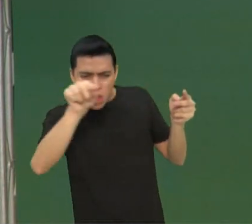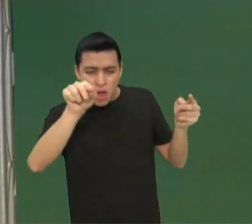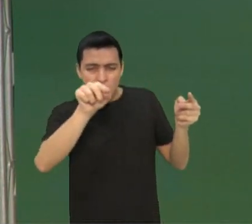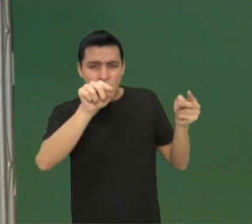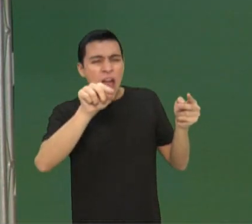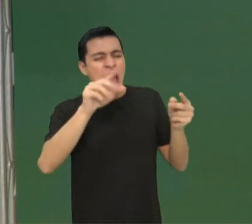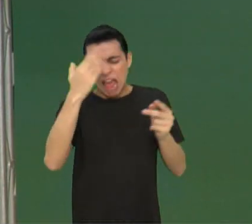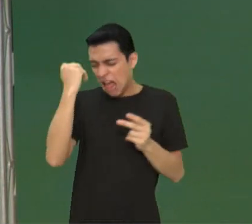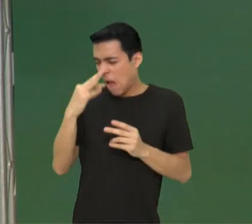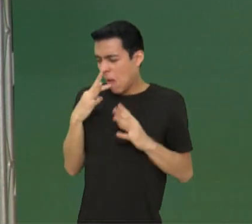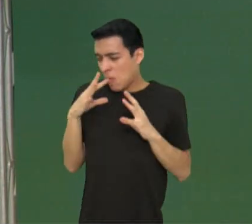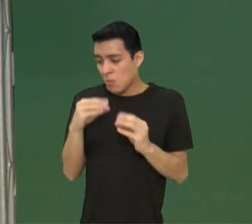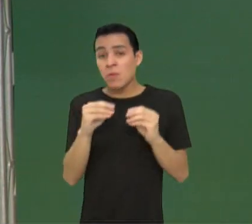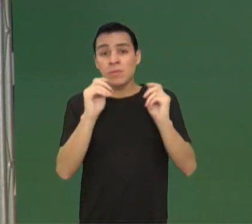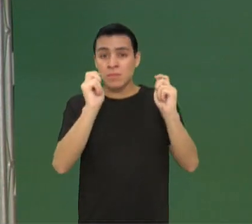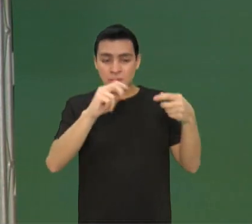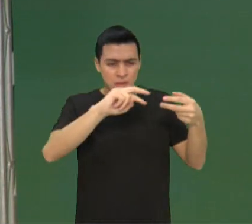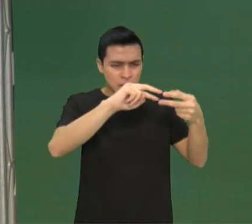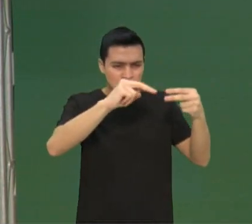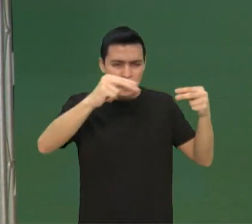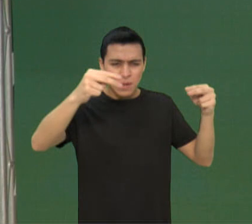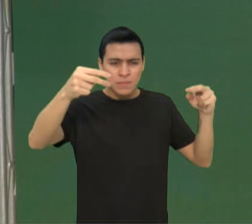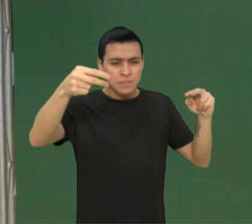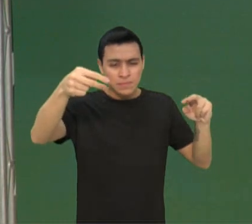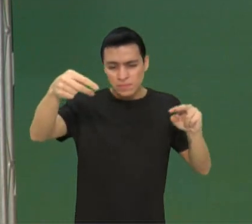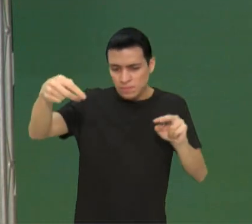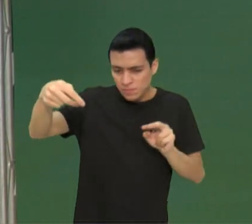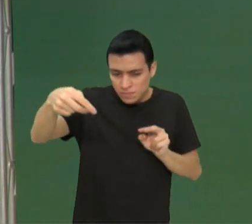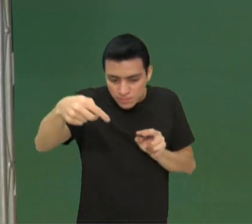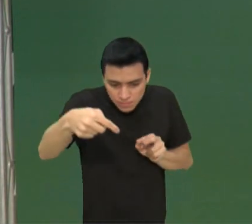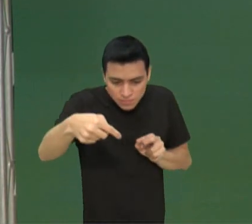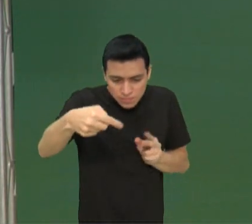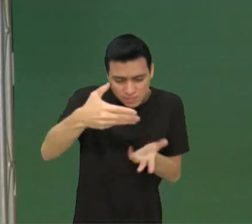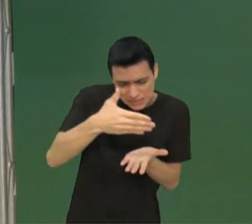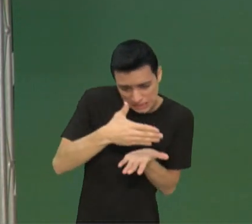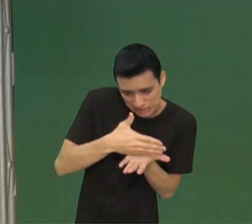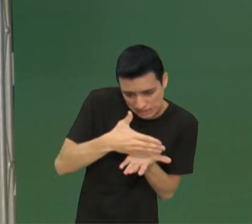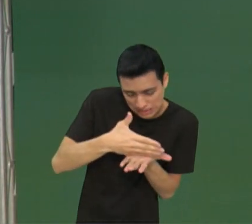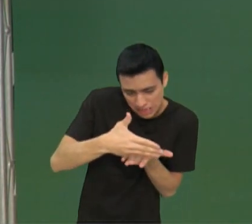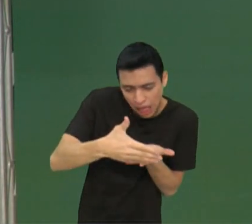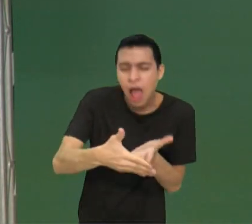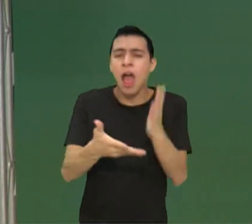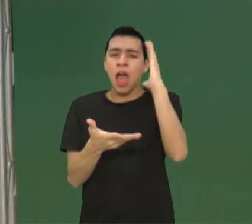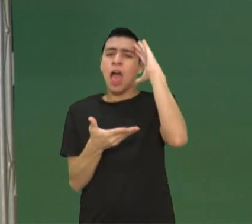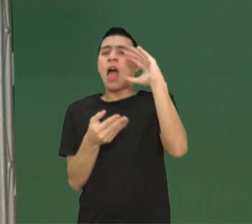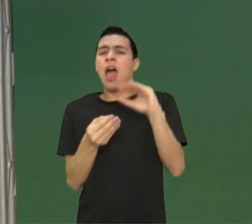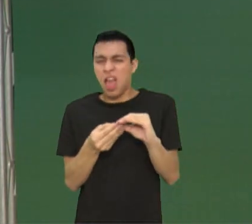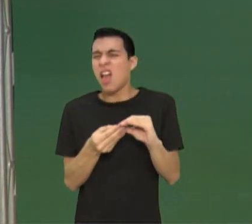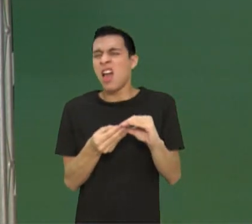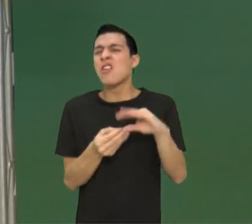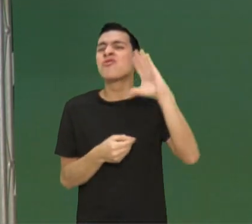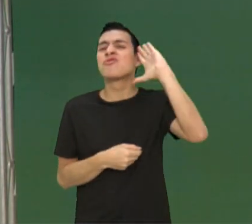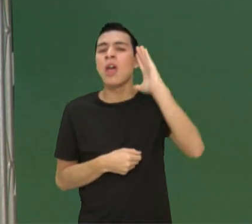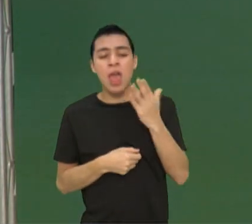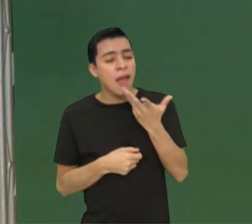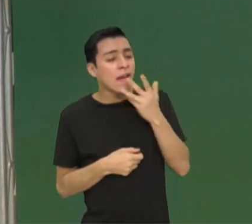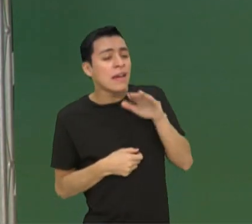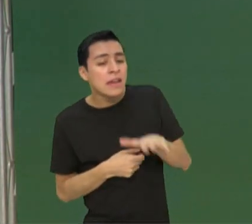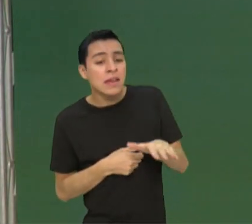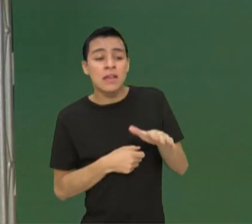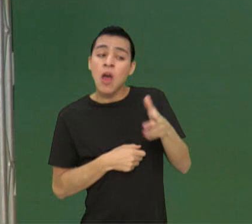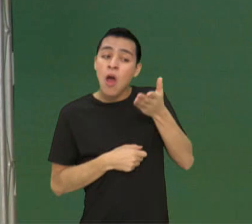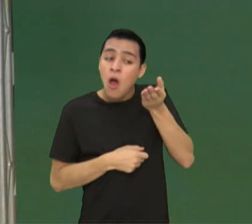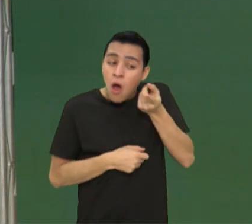eu poderia mapear essa sequência de genes, os botõezinhos, e poder lá numa criança pequena, já iniciar um processo